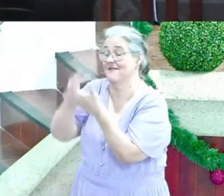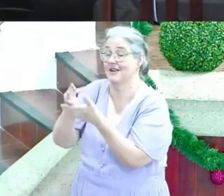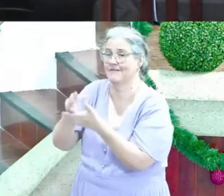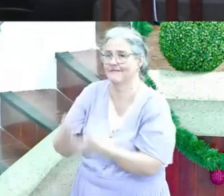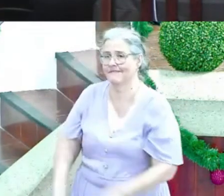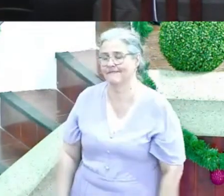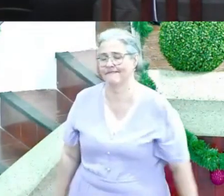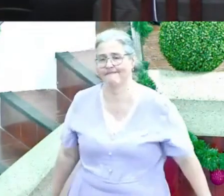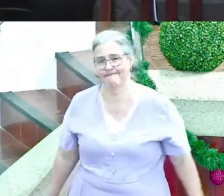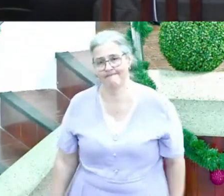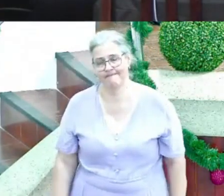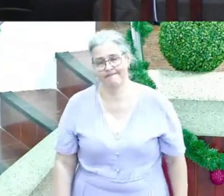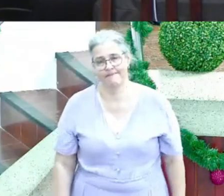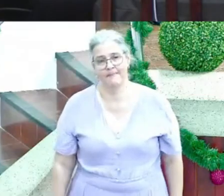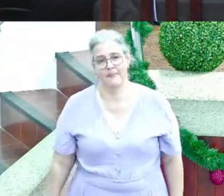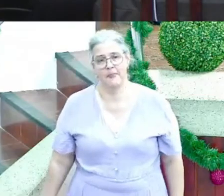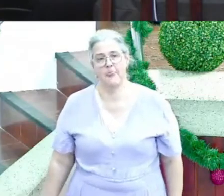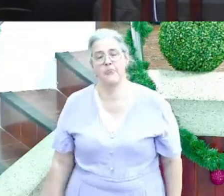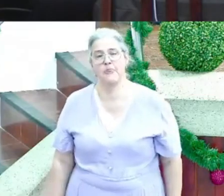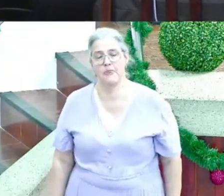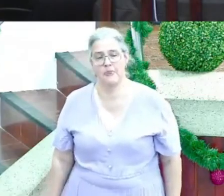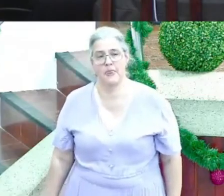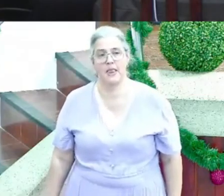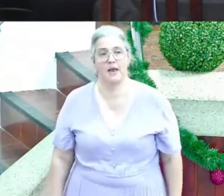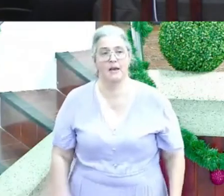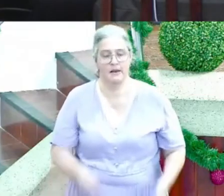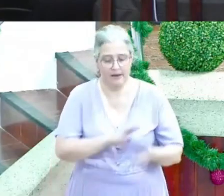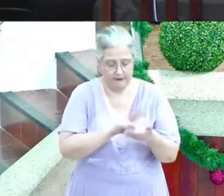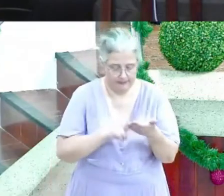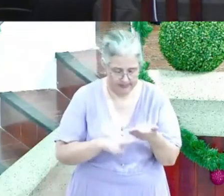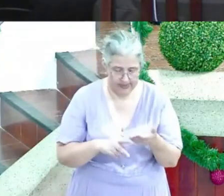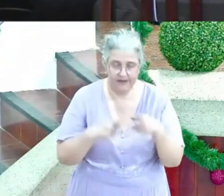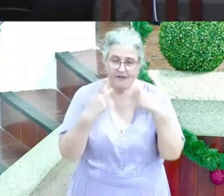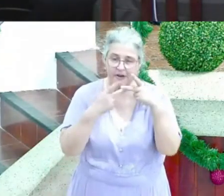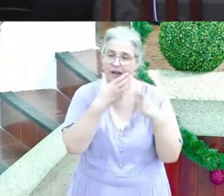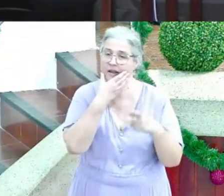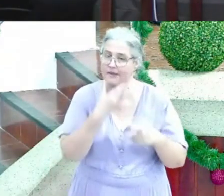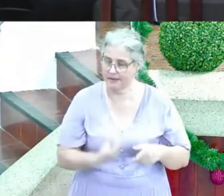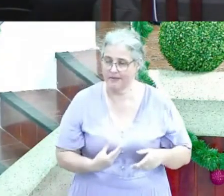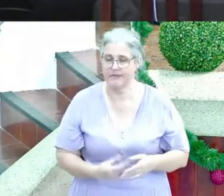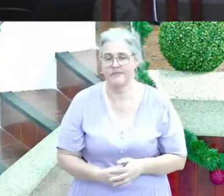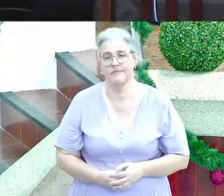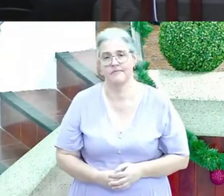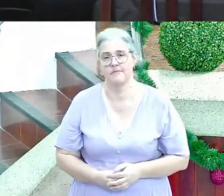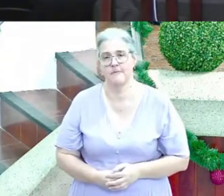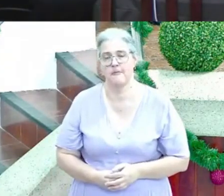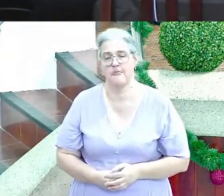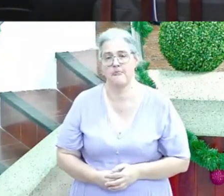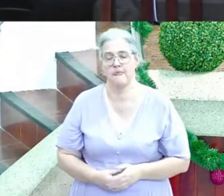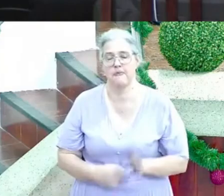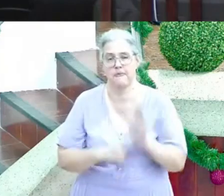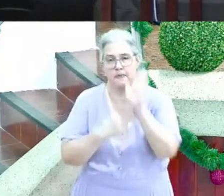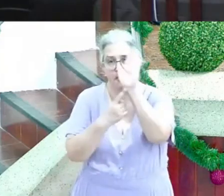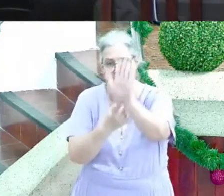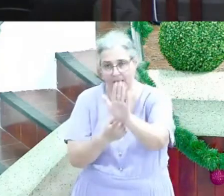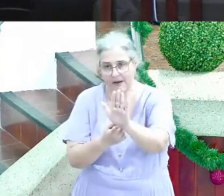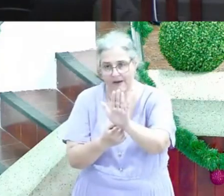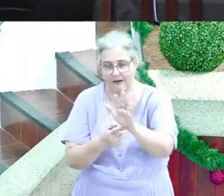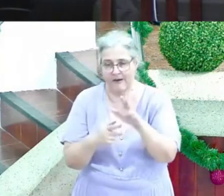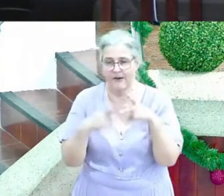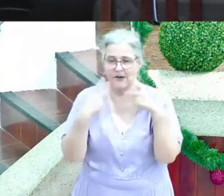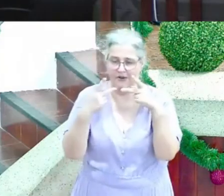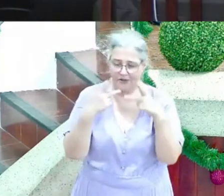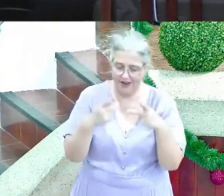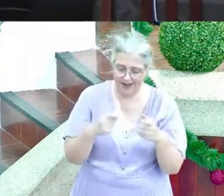Querido, o texto nos fala a respeito do Natal. Quando ele mostra a depravação do coração